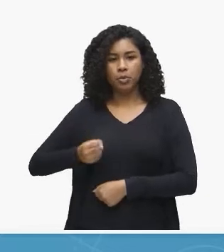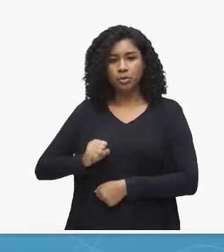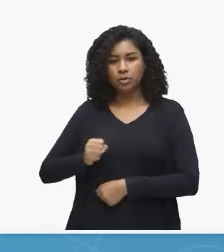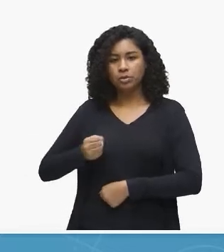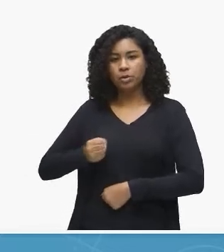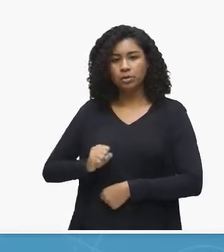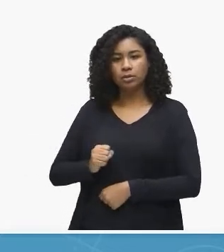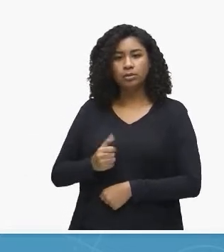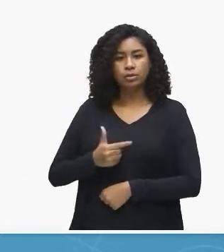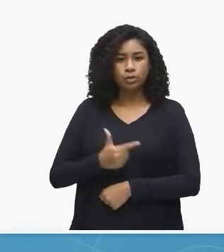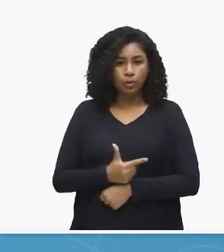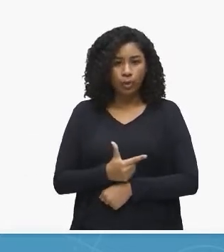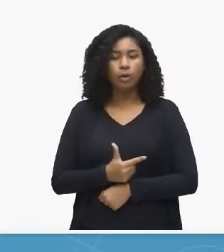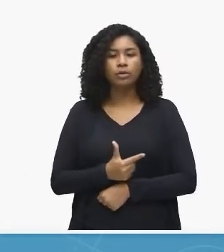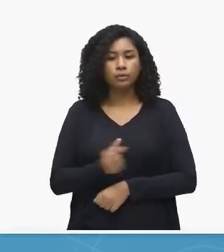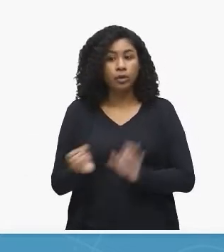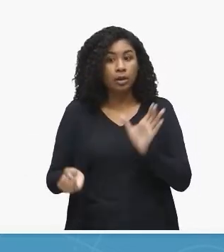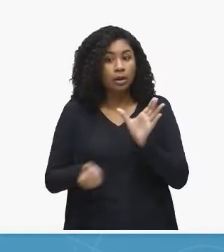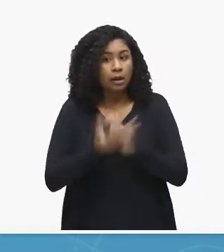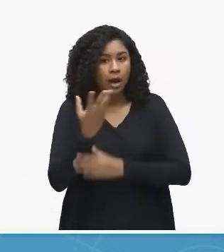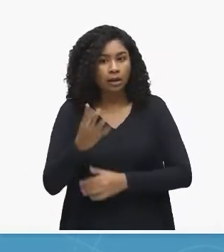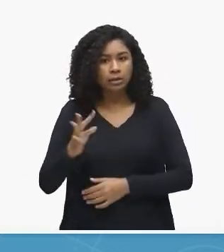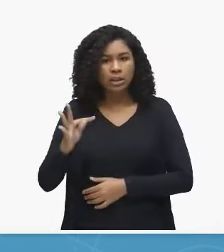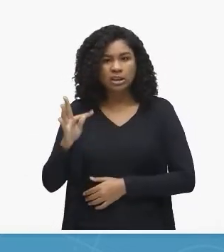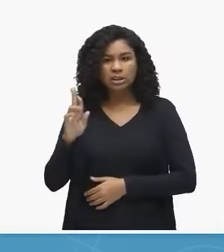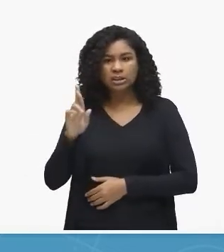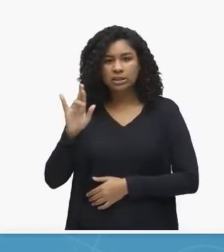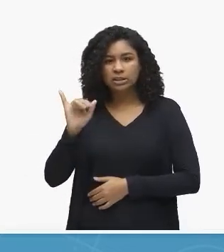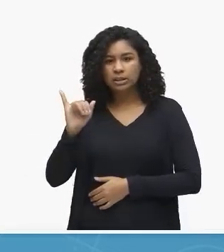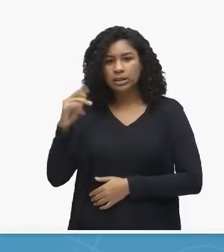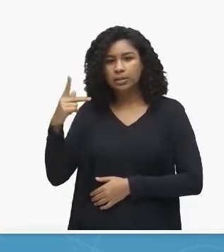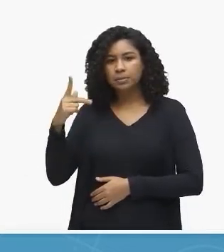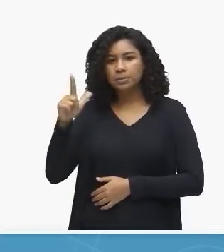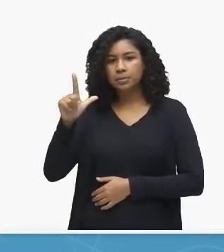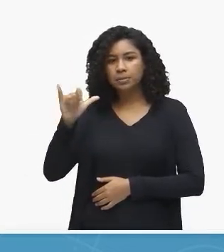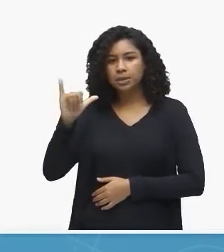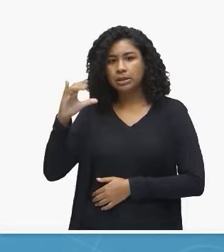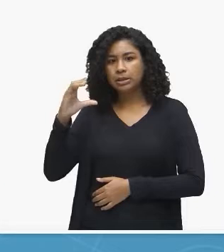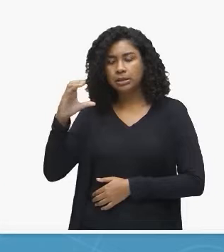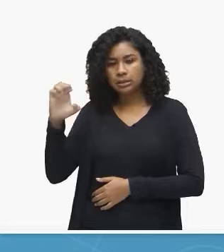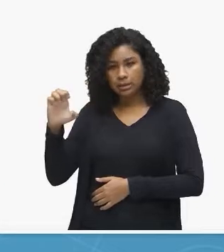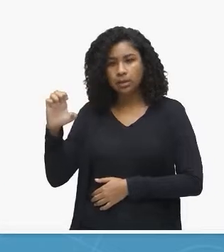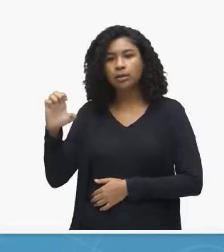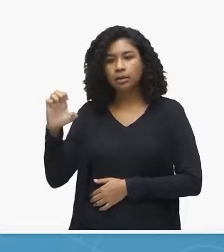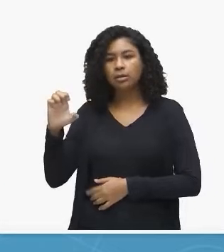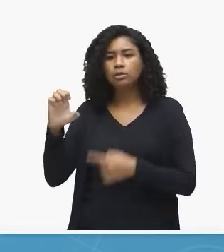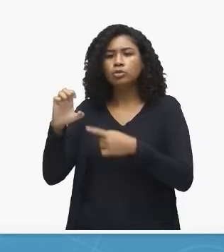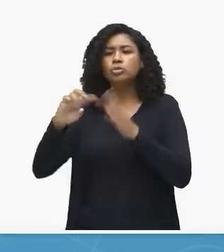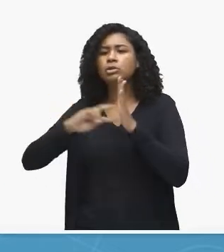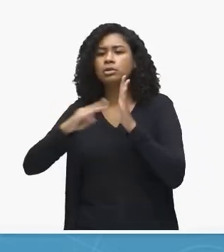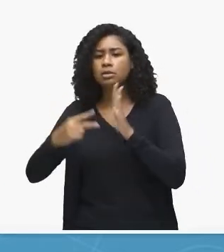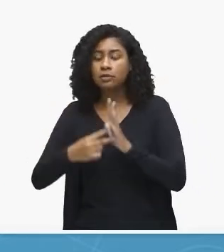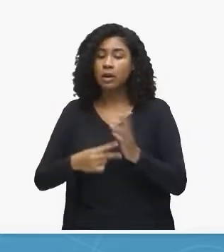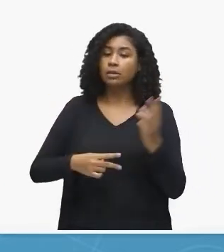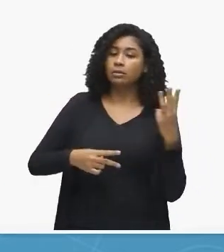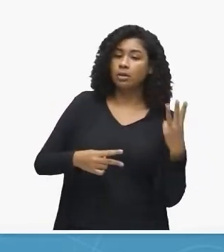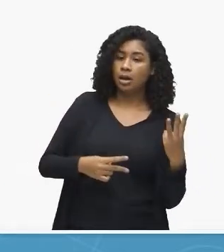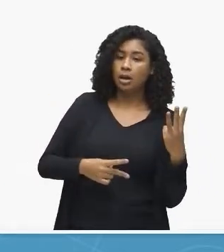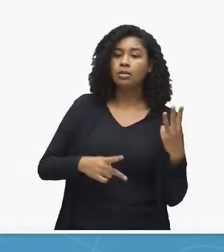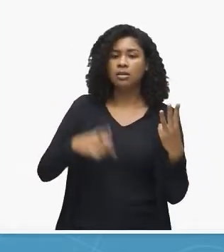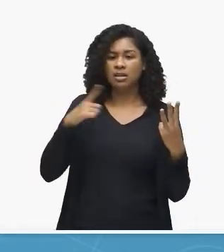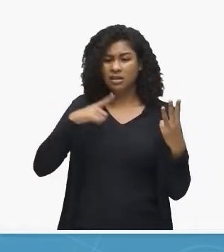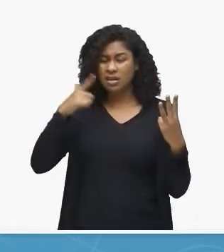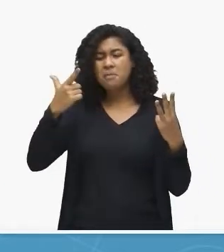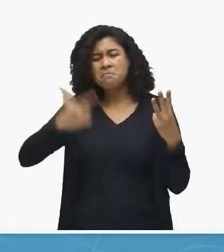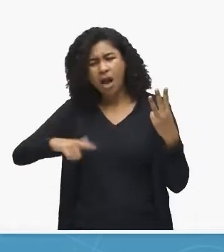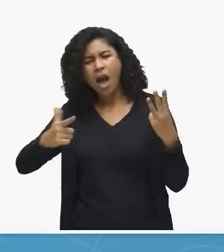criada. Lembrando que tríplice, a gente fala tríplice, a gente lembra o quê? De três. Claro que vão ter outras potências aí que vão estar orbitando